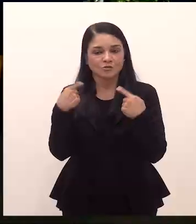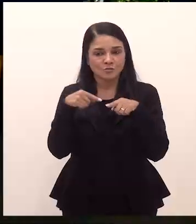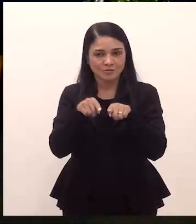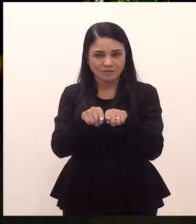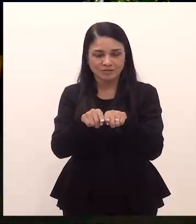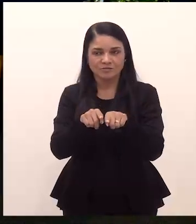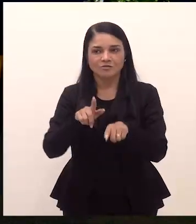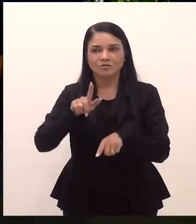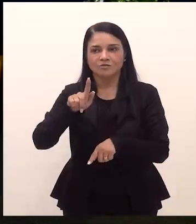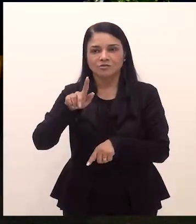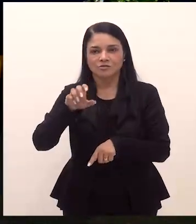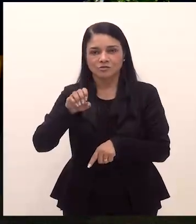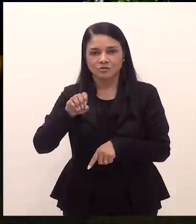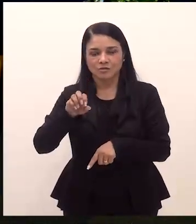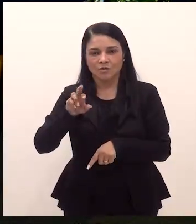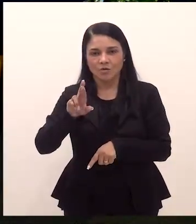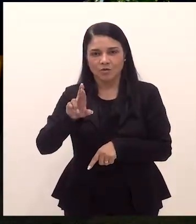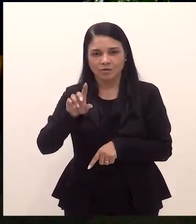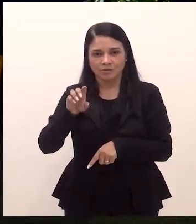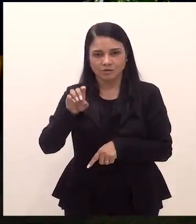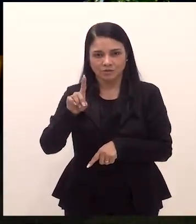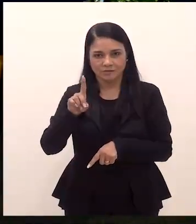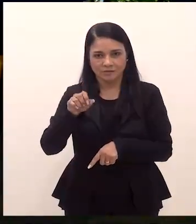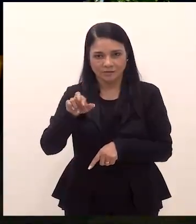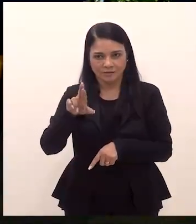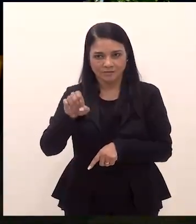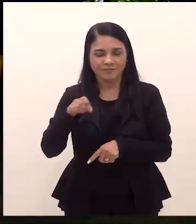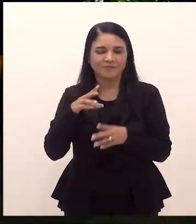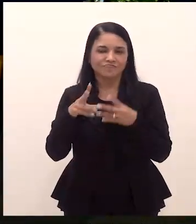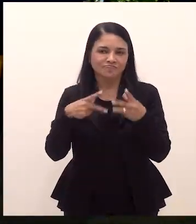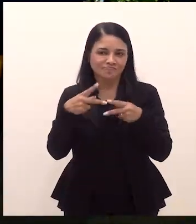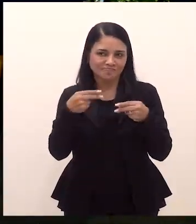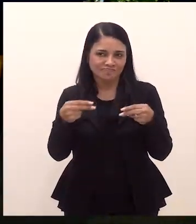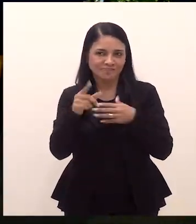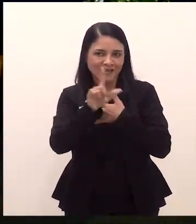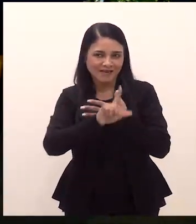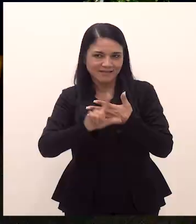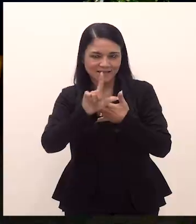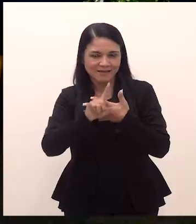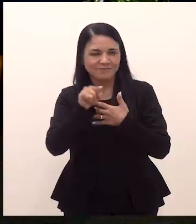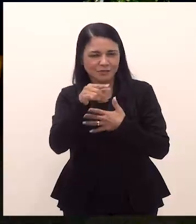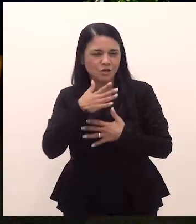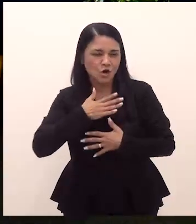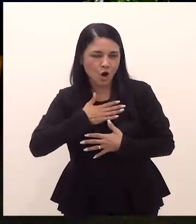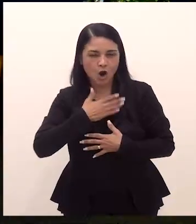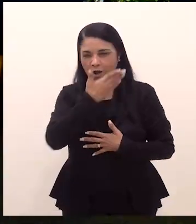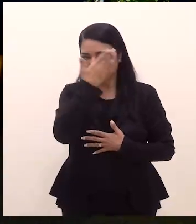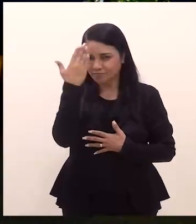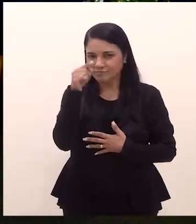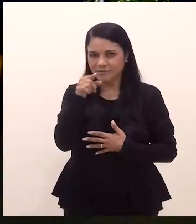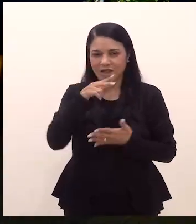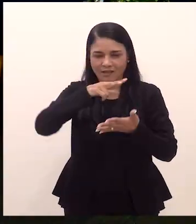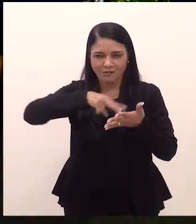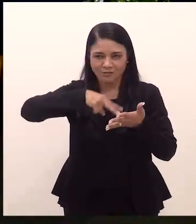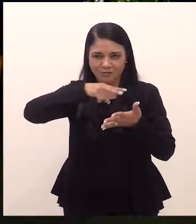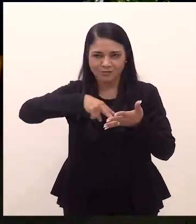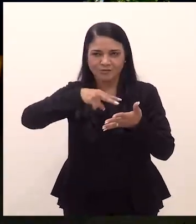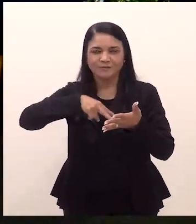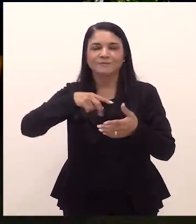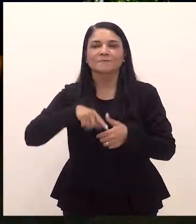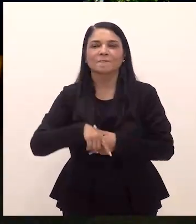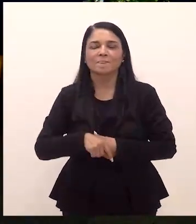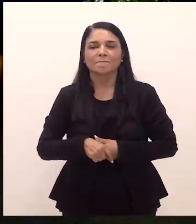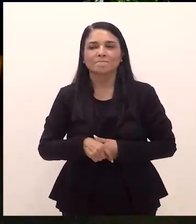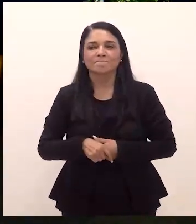de um dos nossos parceiros da Giostre, que ele deixa aqui um mimo literário para cada um de vocês. Eu espero que vocês curtam a